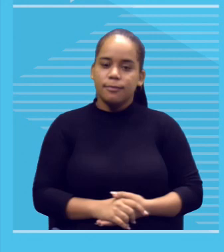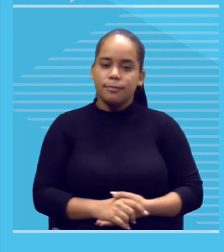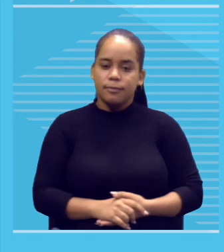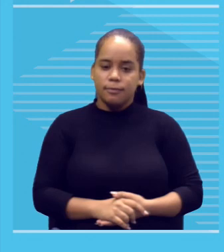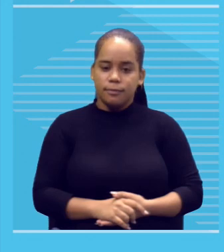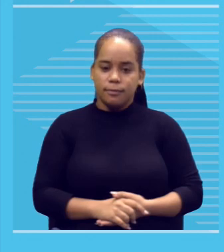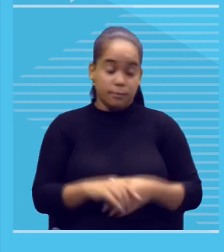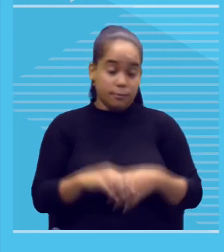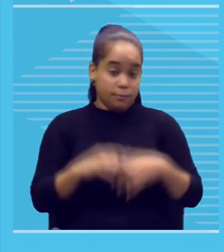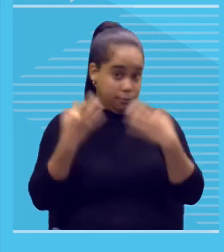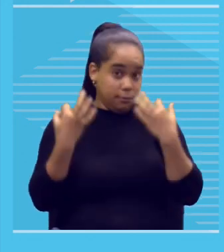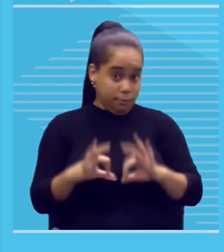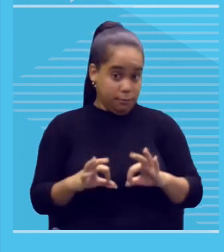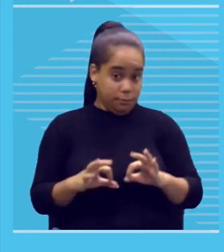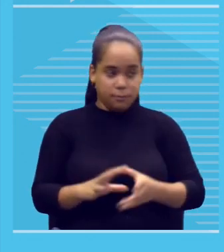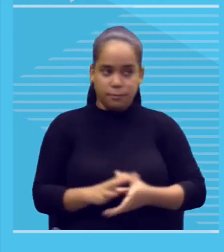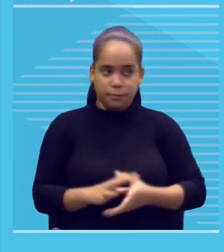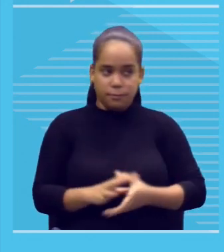beleza